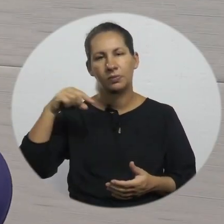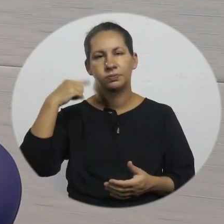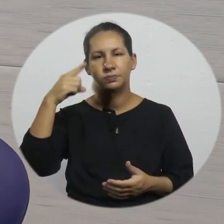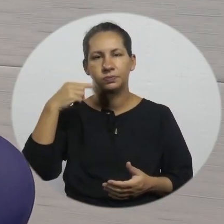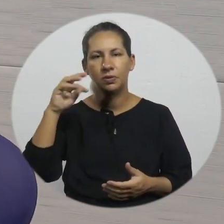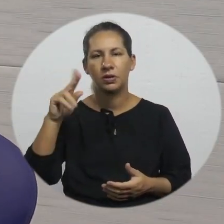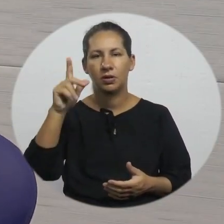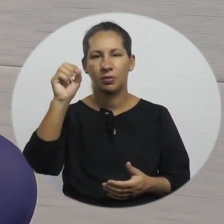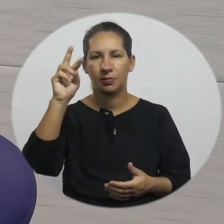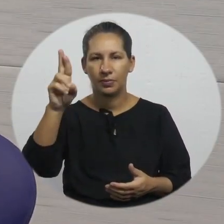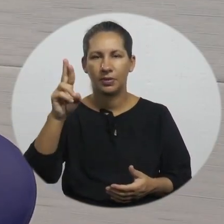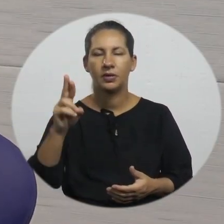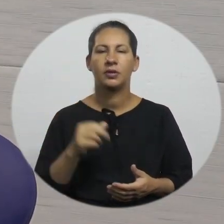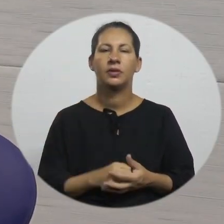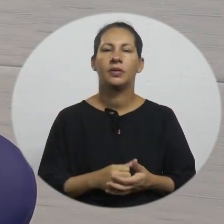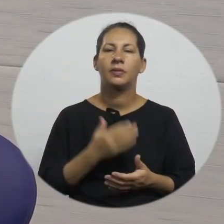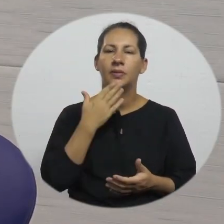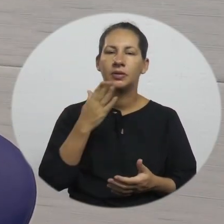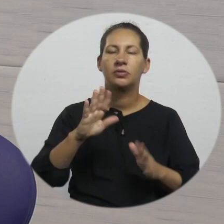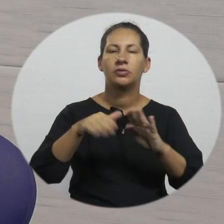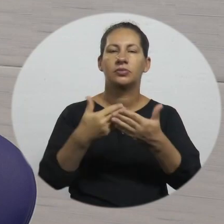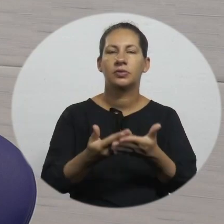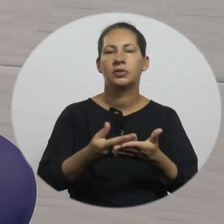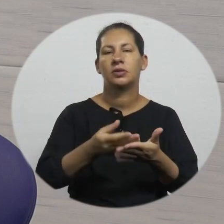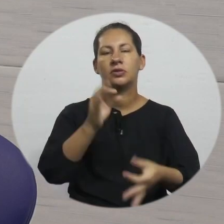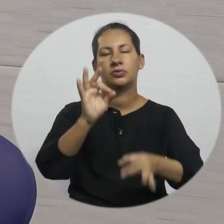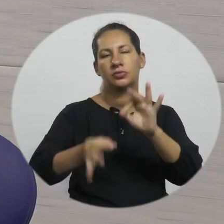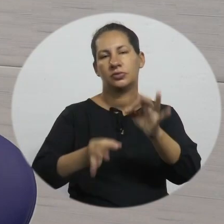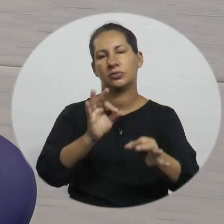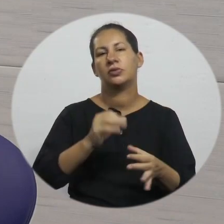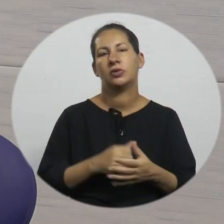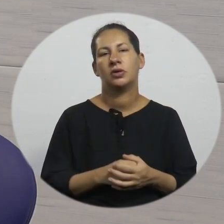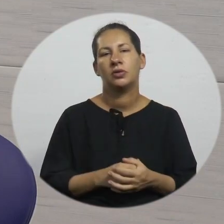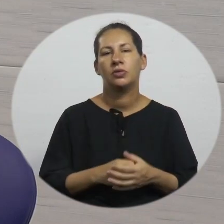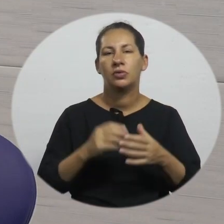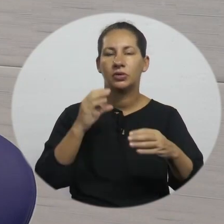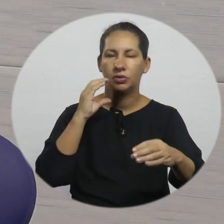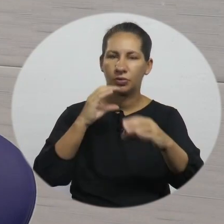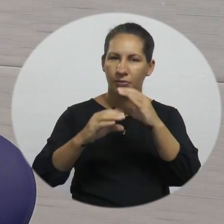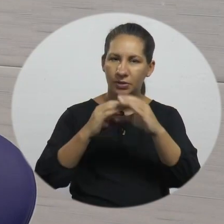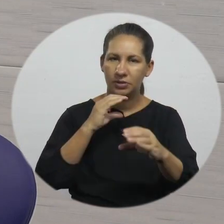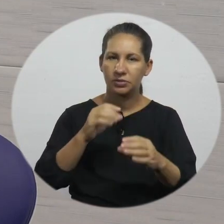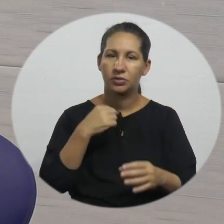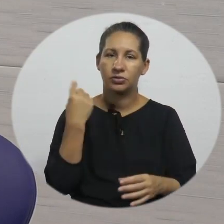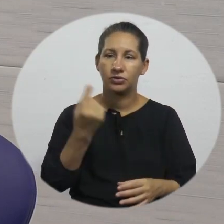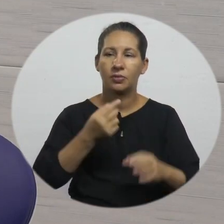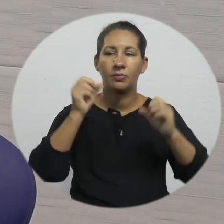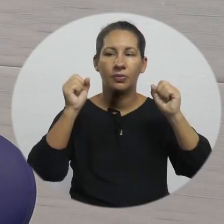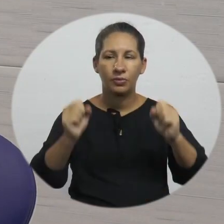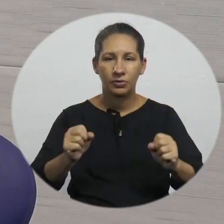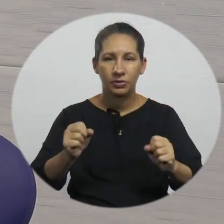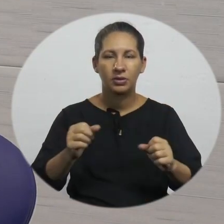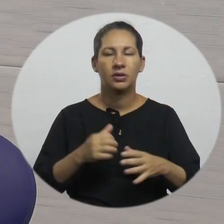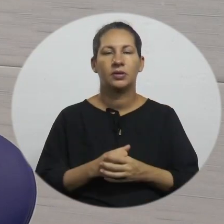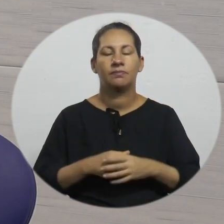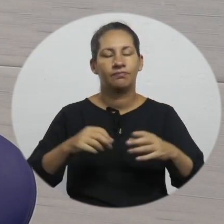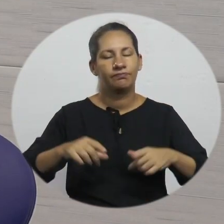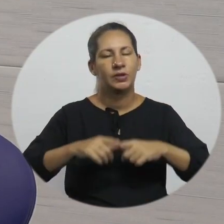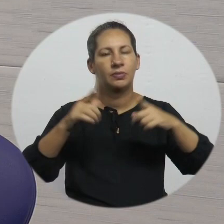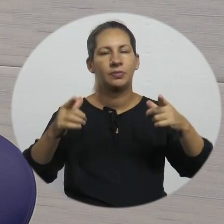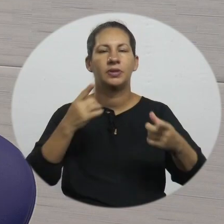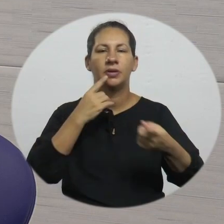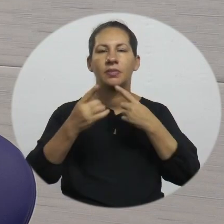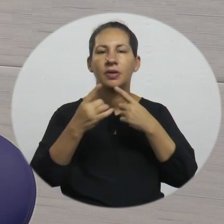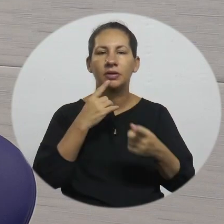Glauber Rego, que fez a solicitação à Escola Judiciária Eleitoral em parceria com a Assessoria de Comunicação, para que a gente pudesse